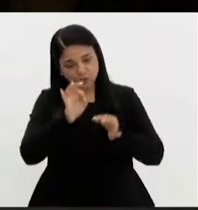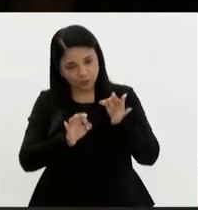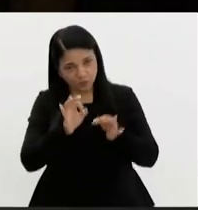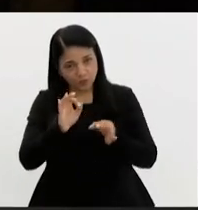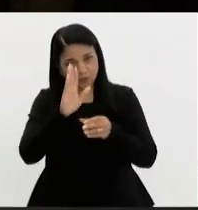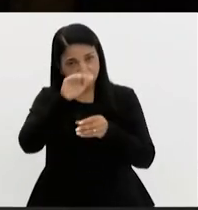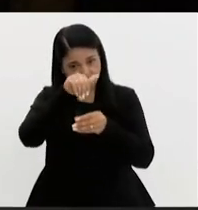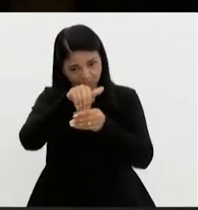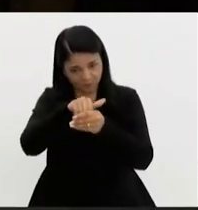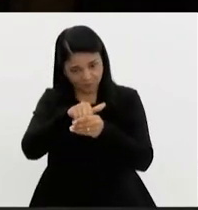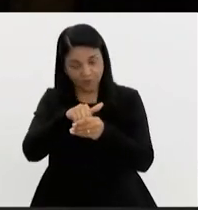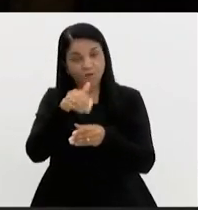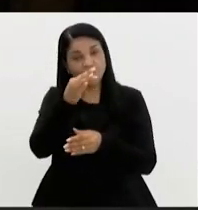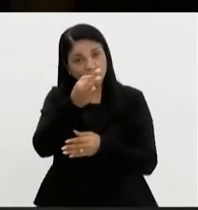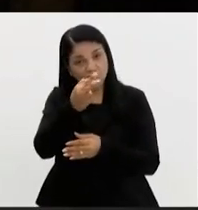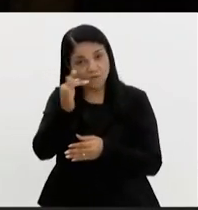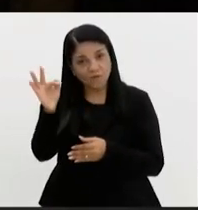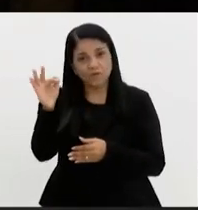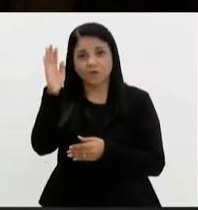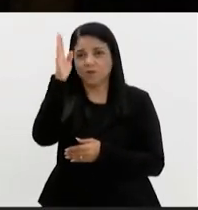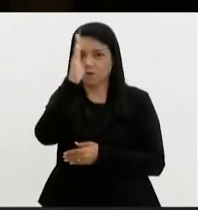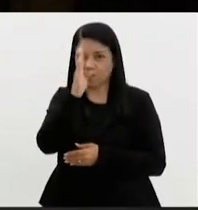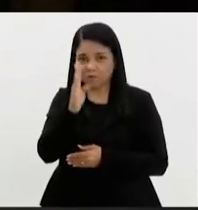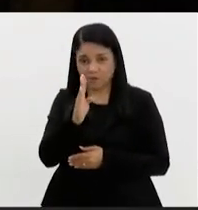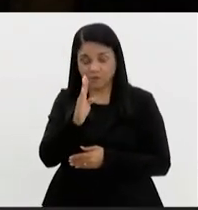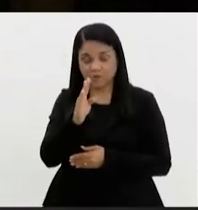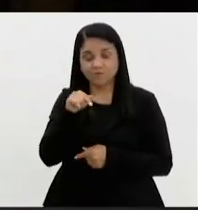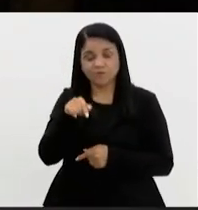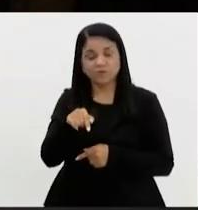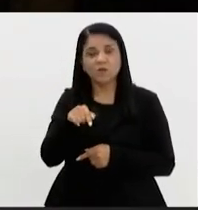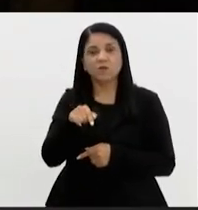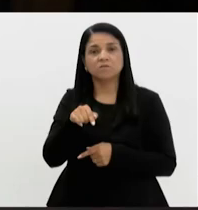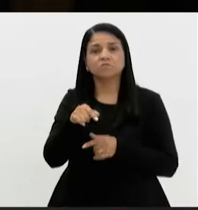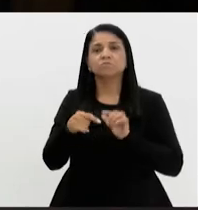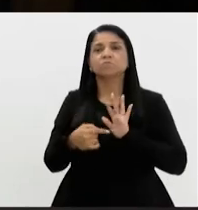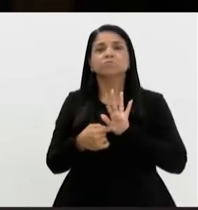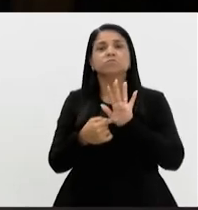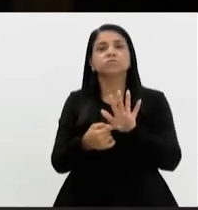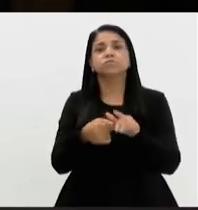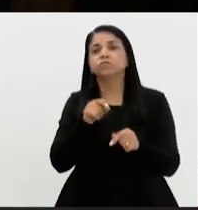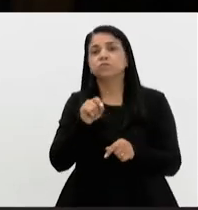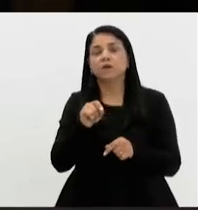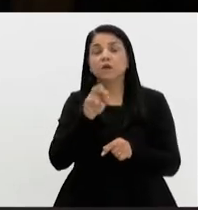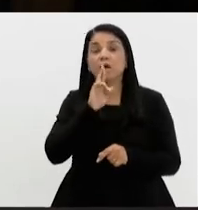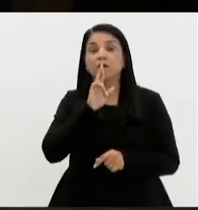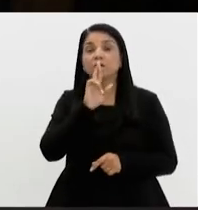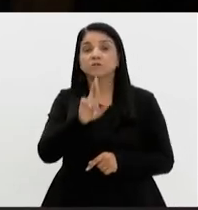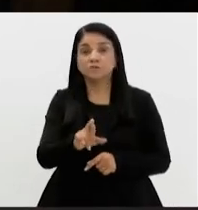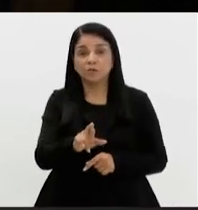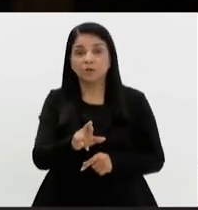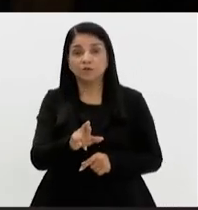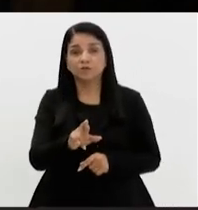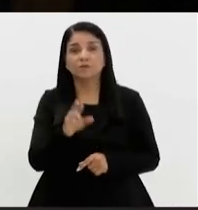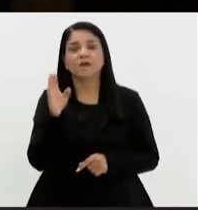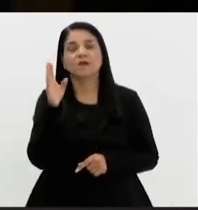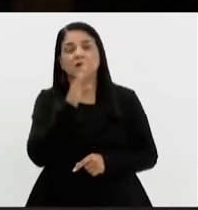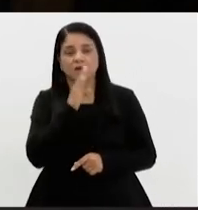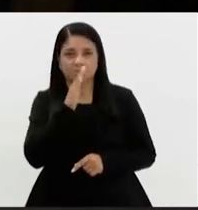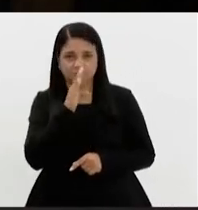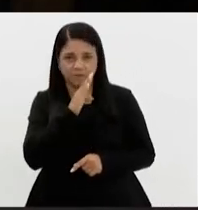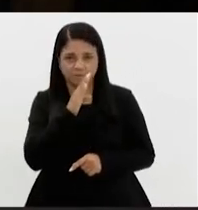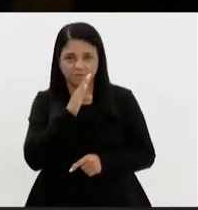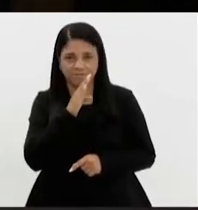Federal e Essa justiça eleitoral propiciou que a resposta fosse mais